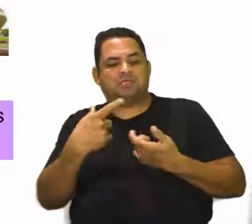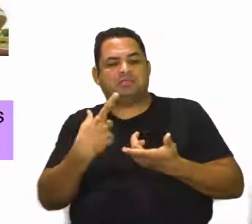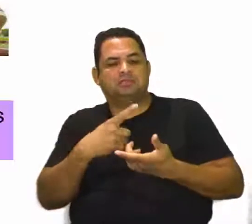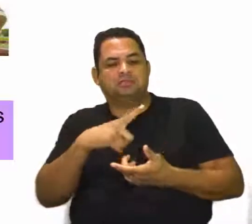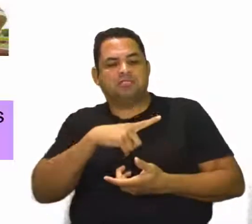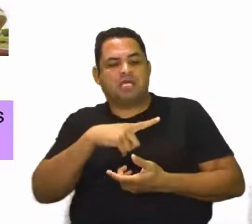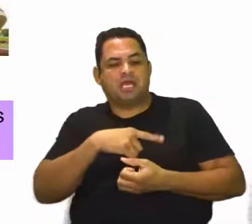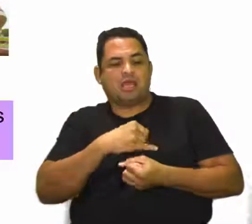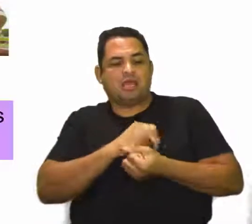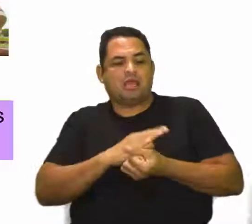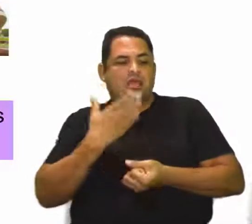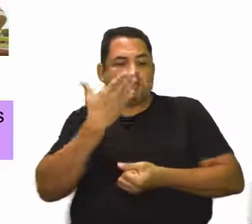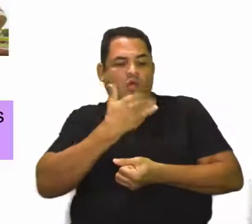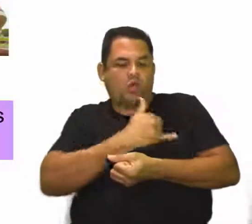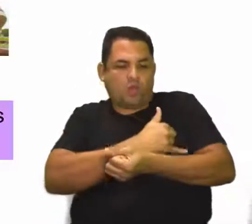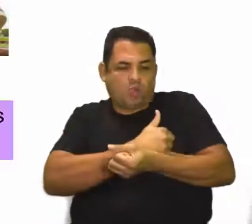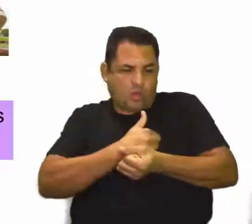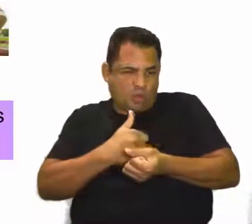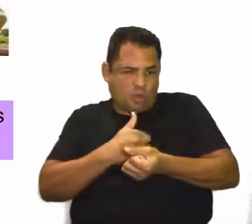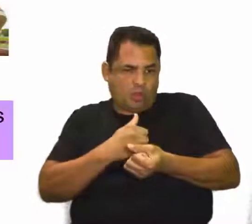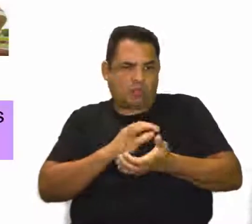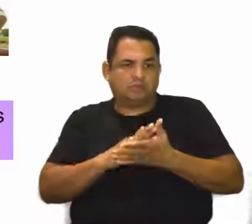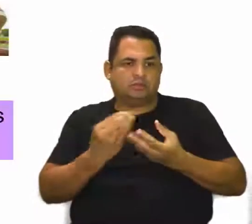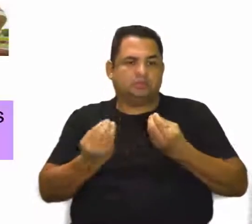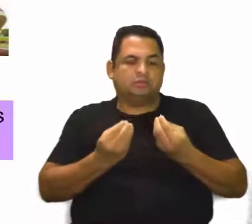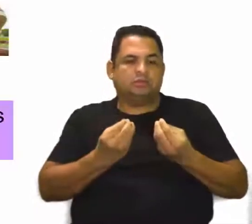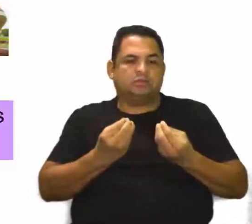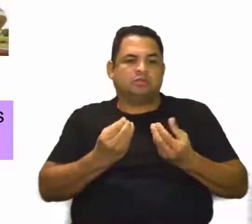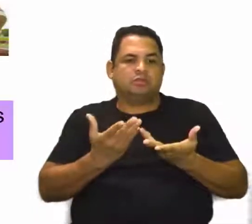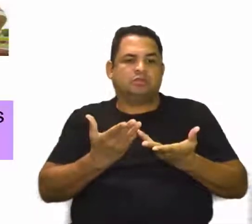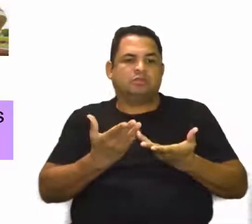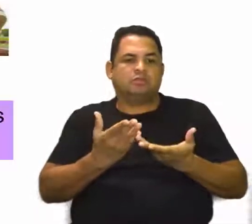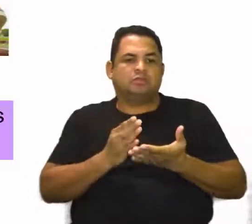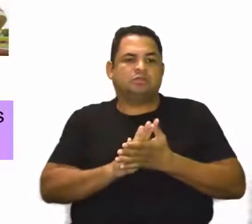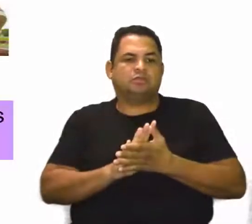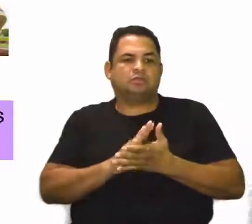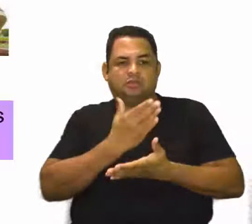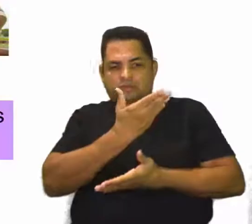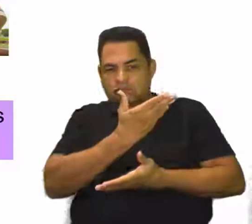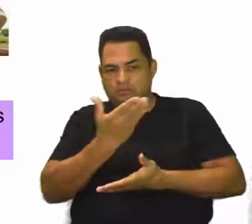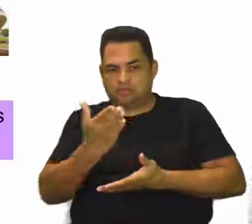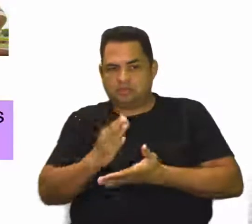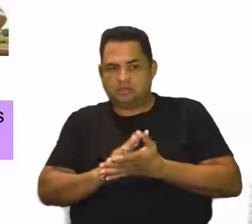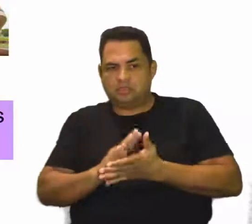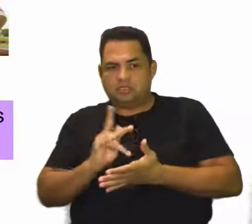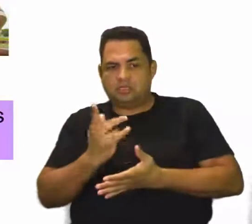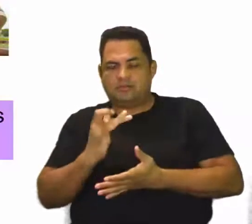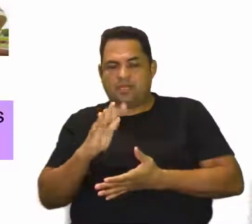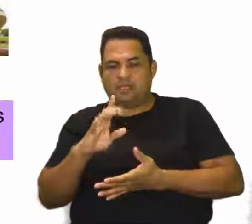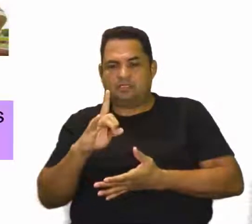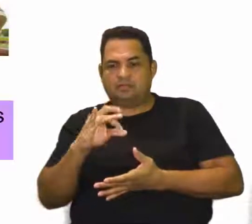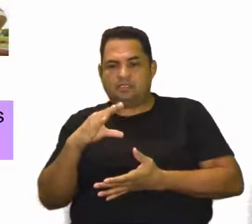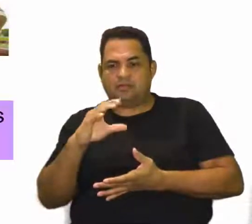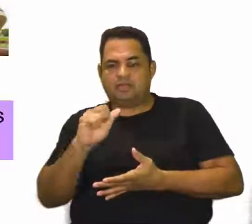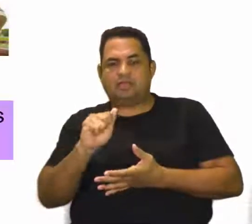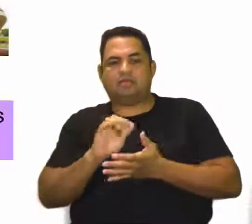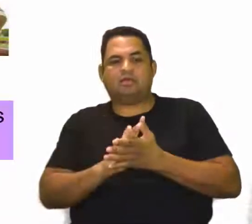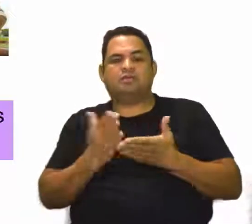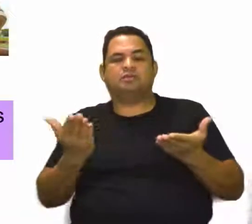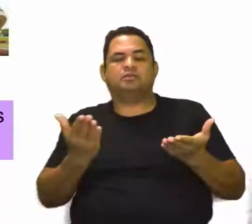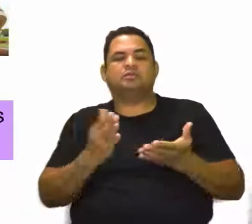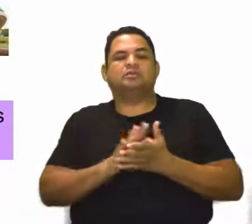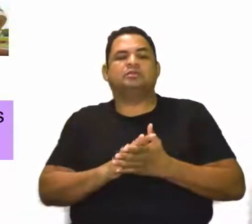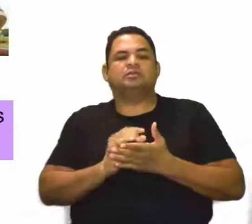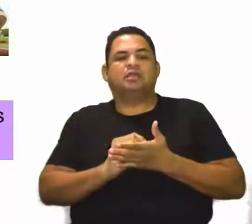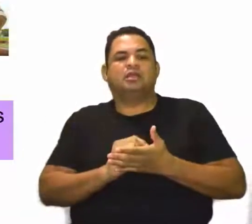diabético, para o estado, na verdade, né, de hiperglicemia, que é o estado lá de